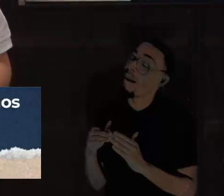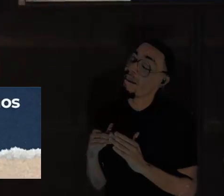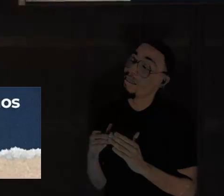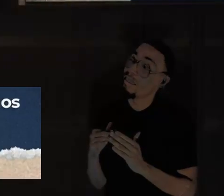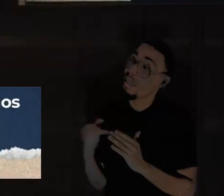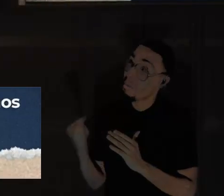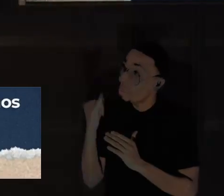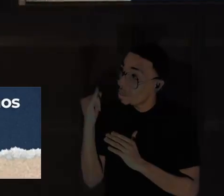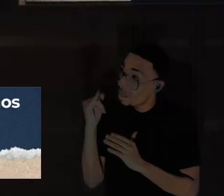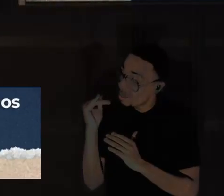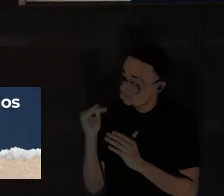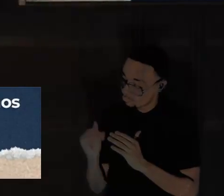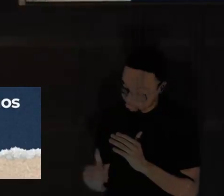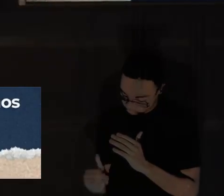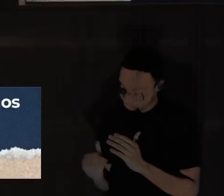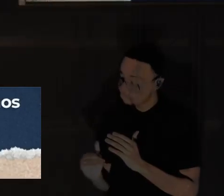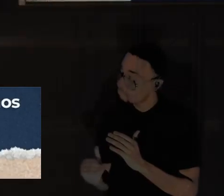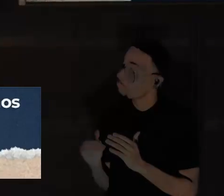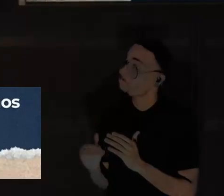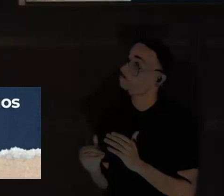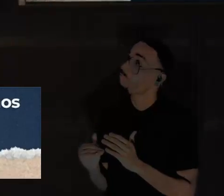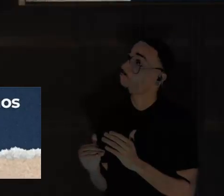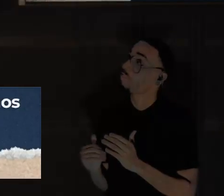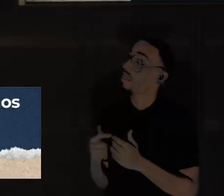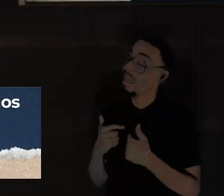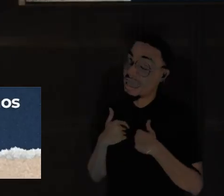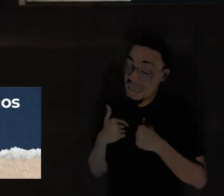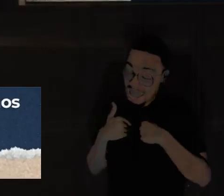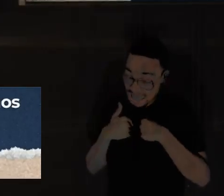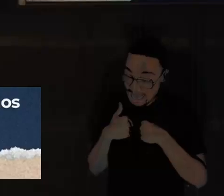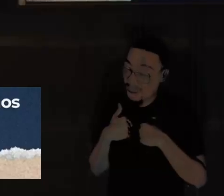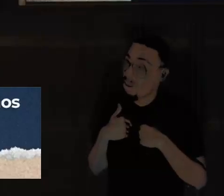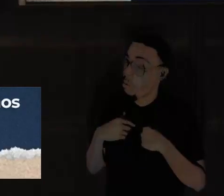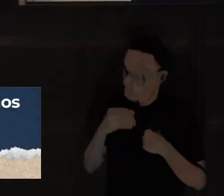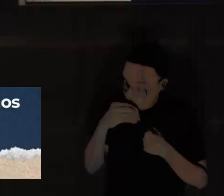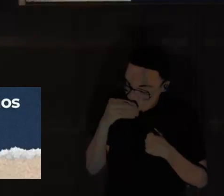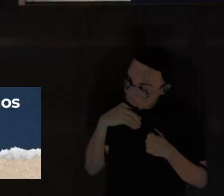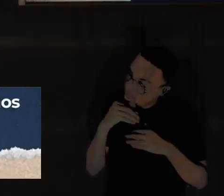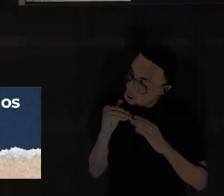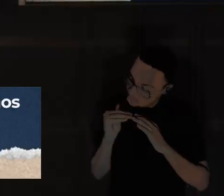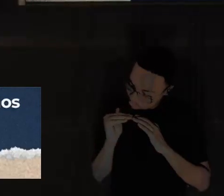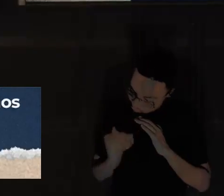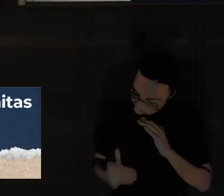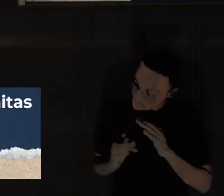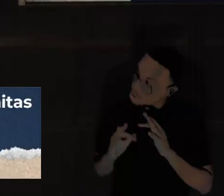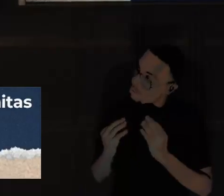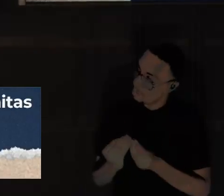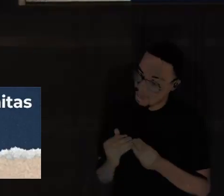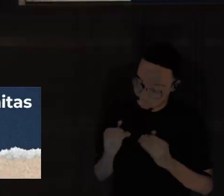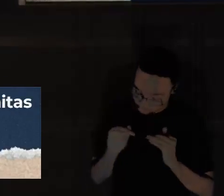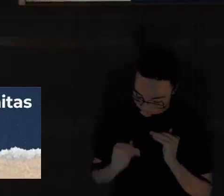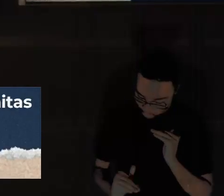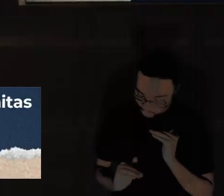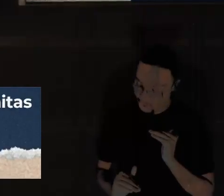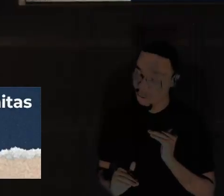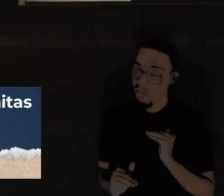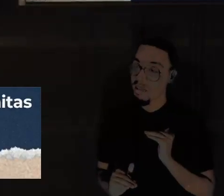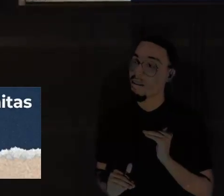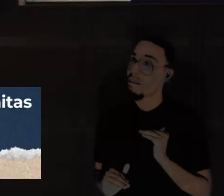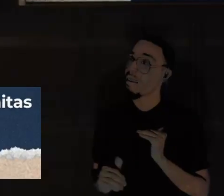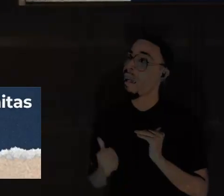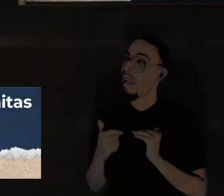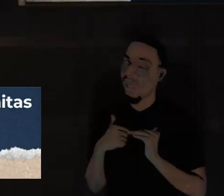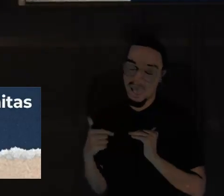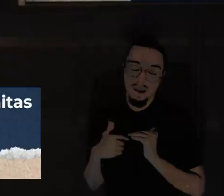de Manassés. E eu sou o menor da minha família. Minha casa está entre as casas